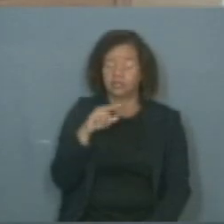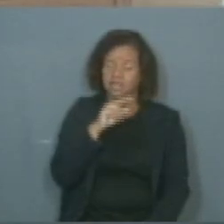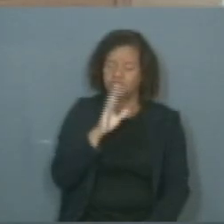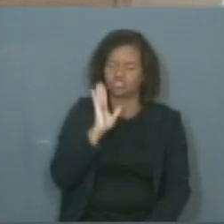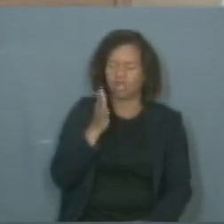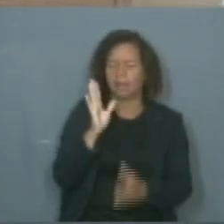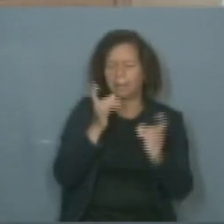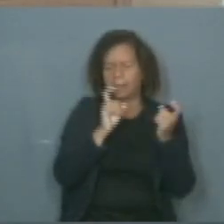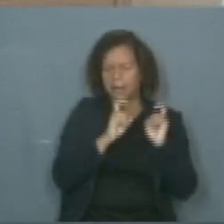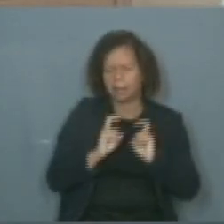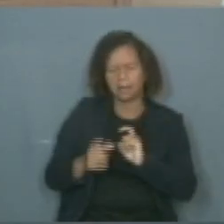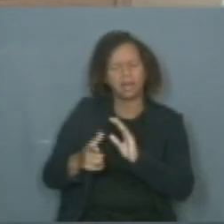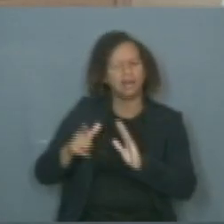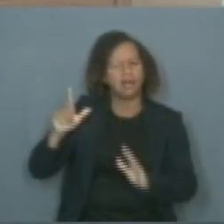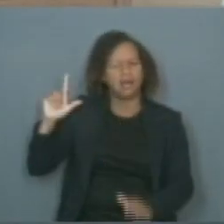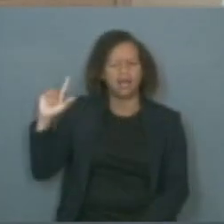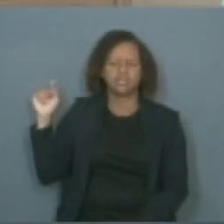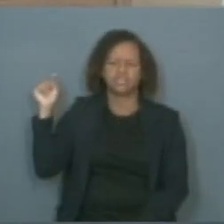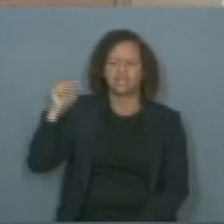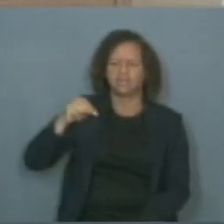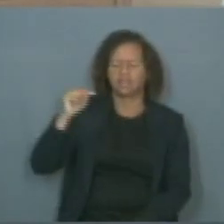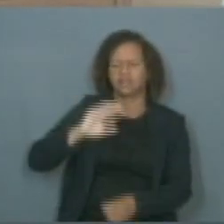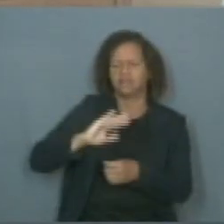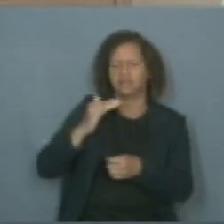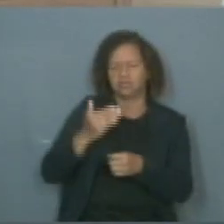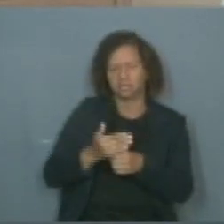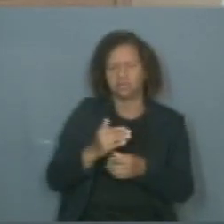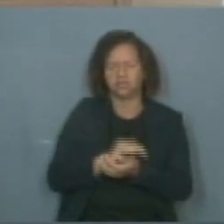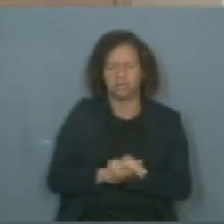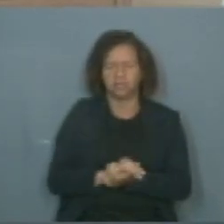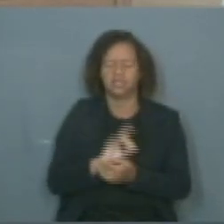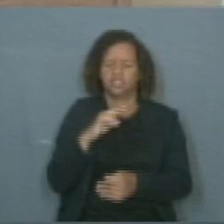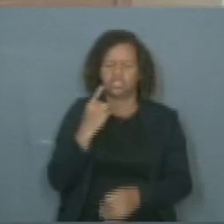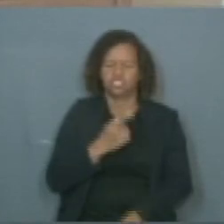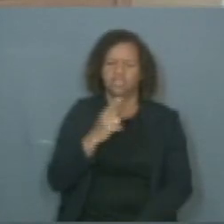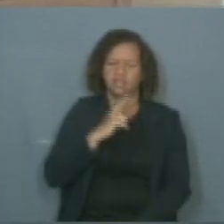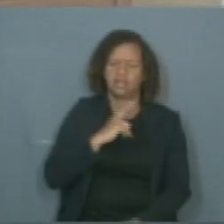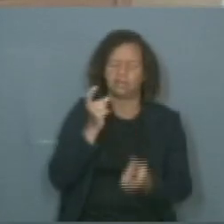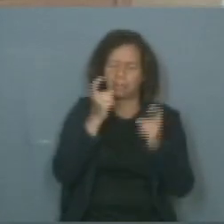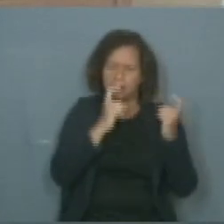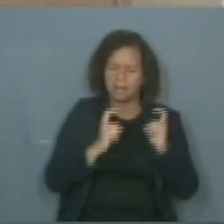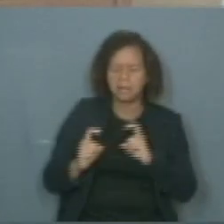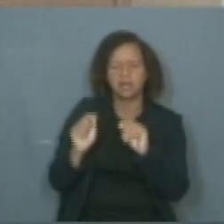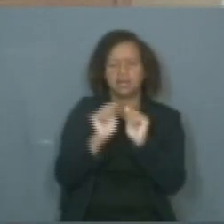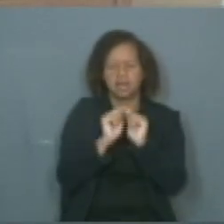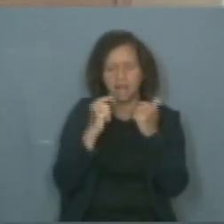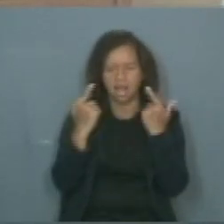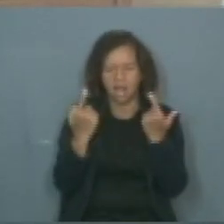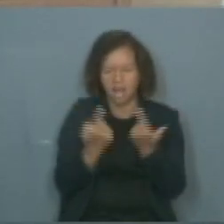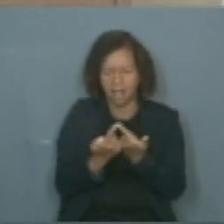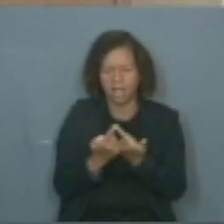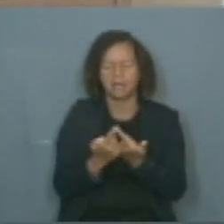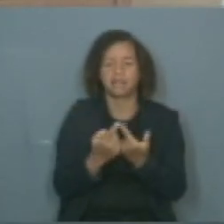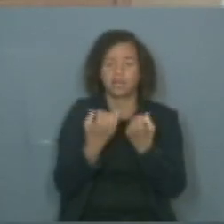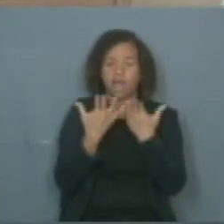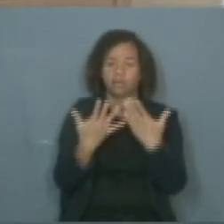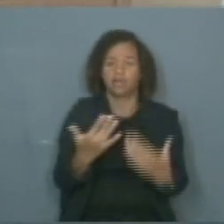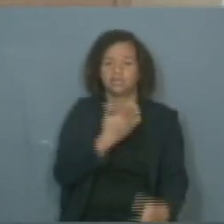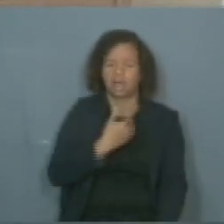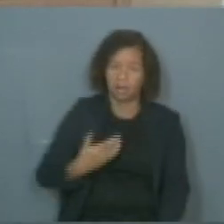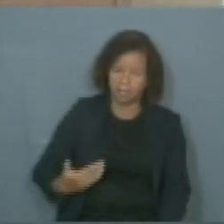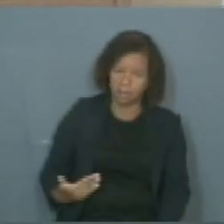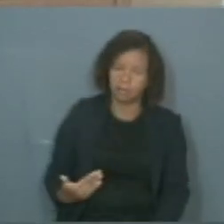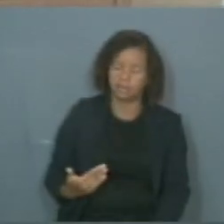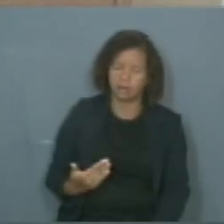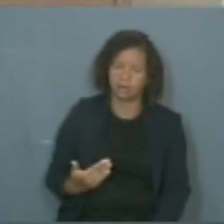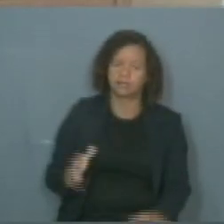já vem discutindo muito antes de eu chegar aqui na Câmara de Vereadores. A gente já teve uma discussão na Assembleia Legislativa, inclusive numa audiência pública